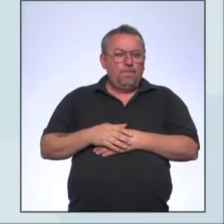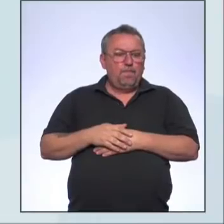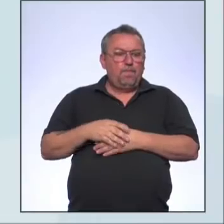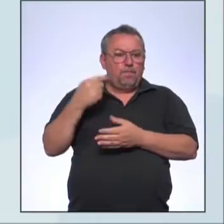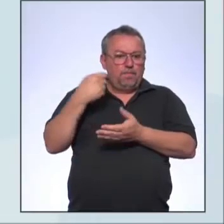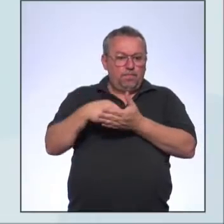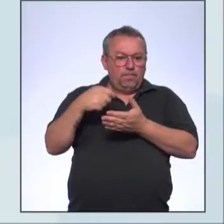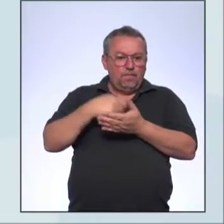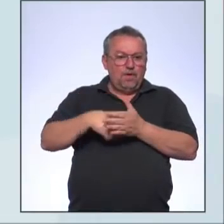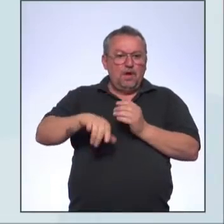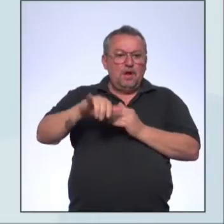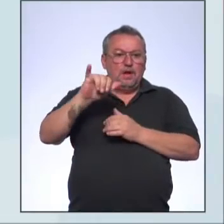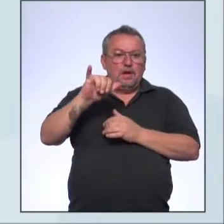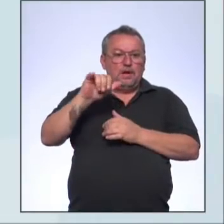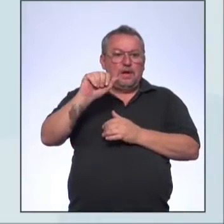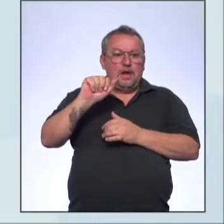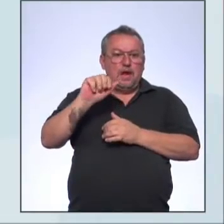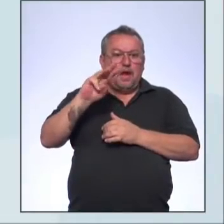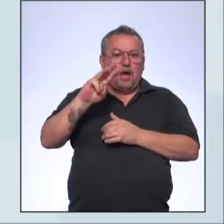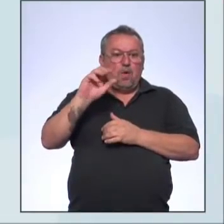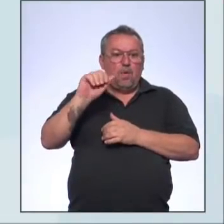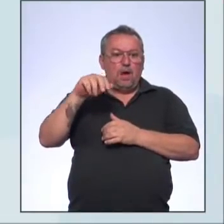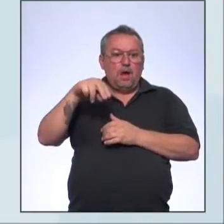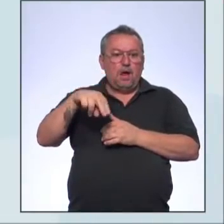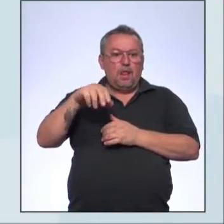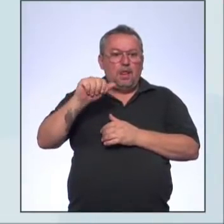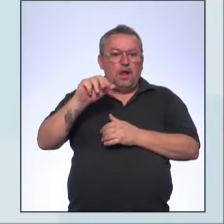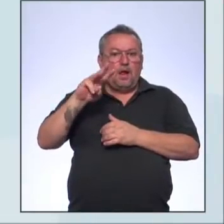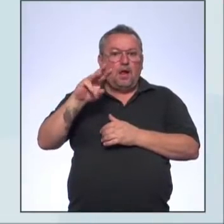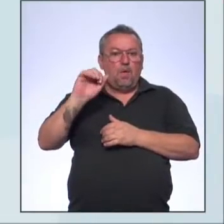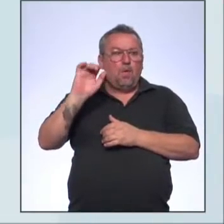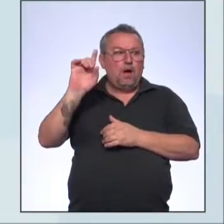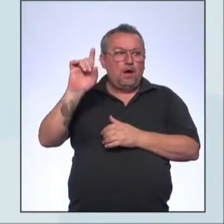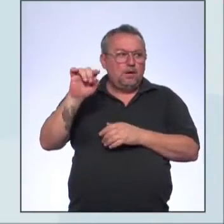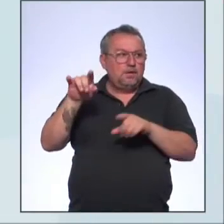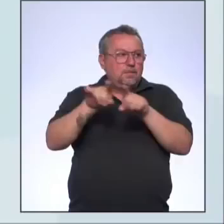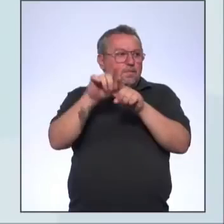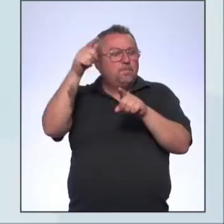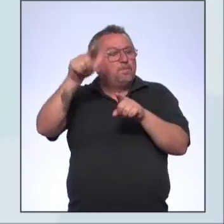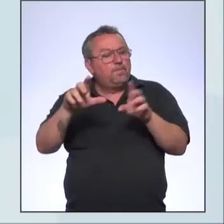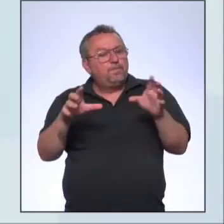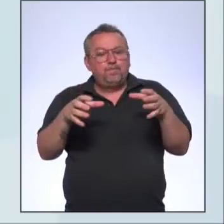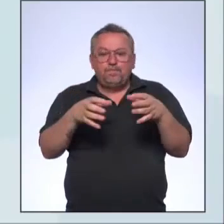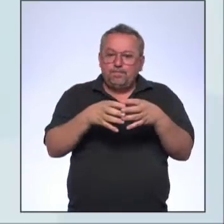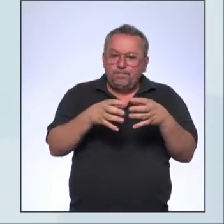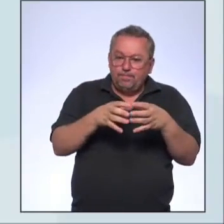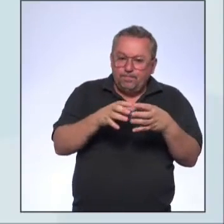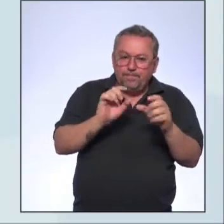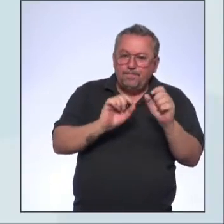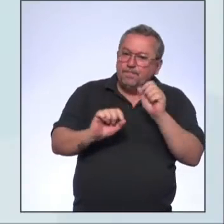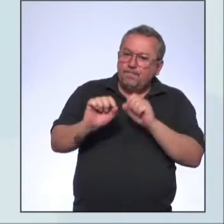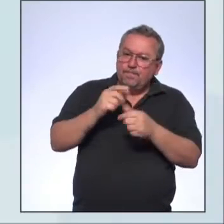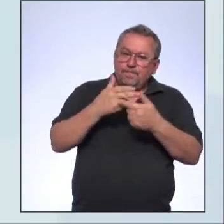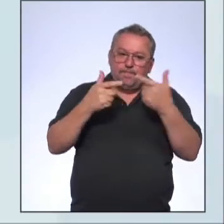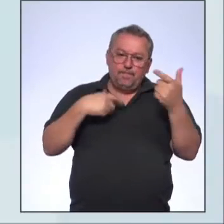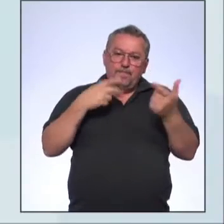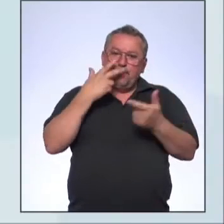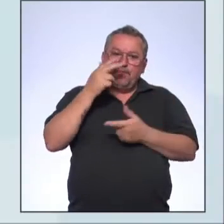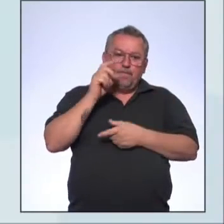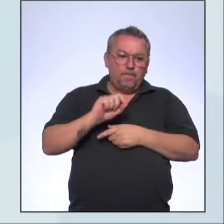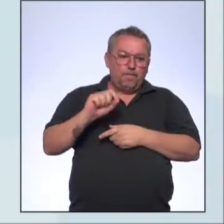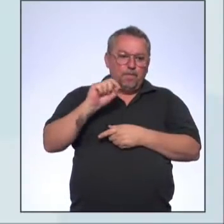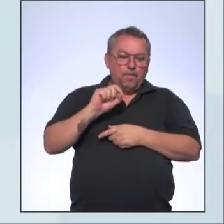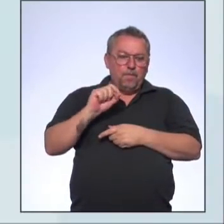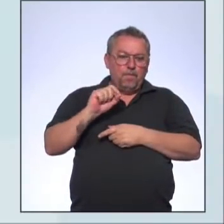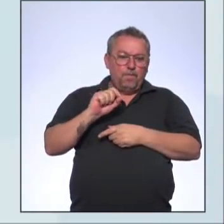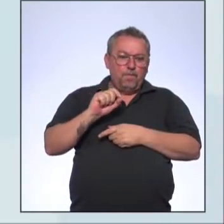nome dessa música, procurem, ela é muito interessante. Um outro grupo que fez uma coisa parecida foi a banda